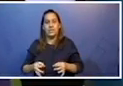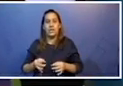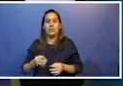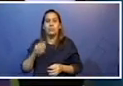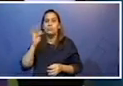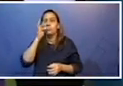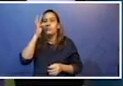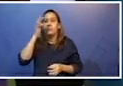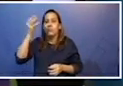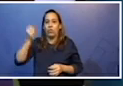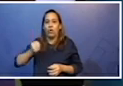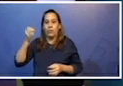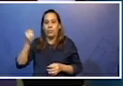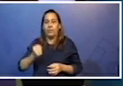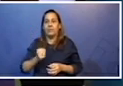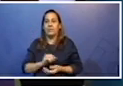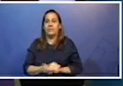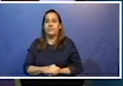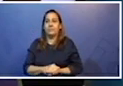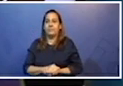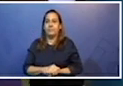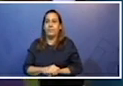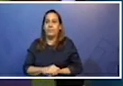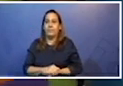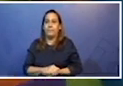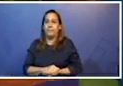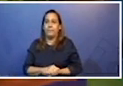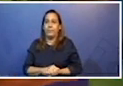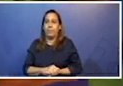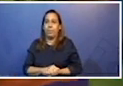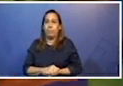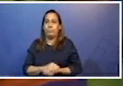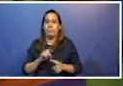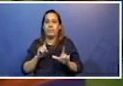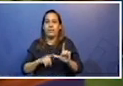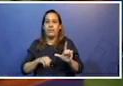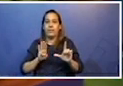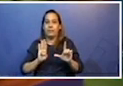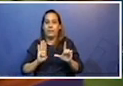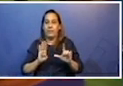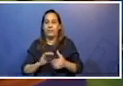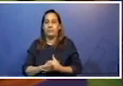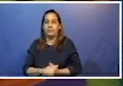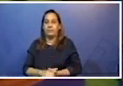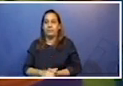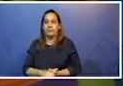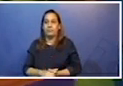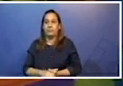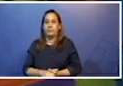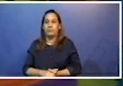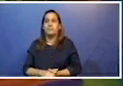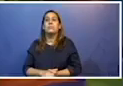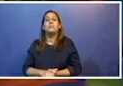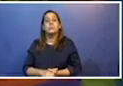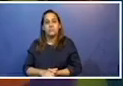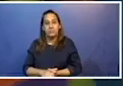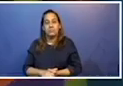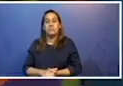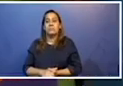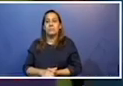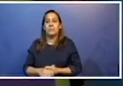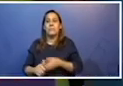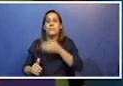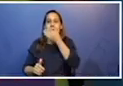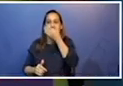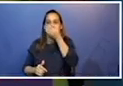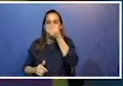aqui, ó. A flor parece uma orquídea. E a letra B, onde está agora? Agora já sabem. A letra B